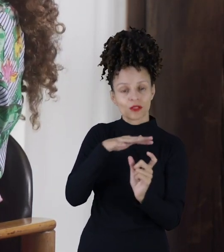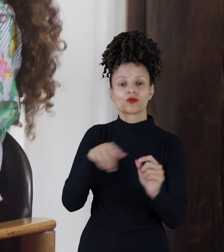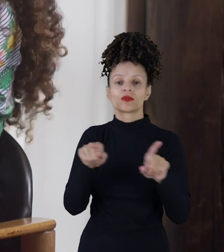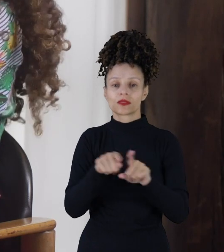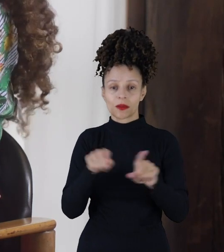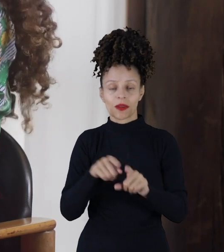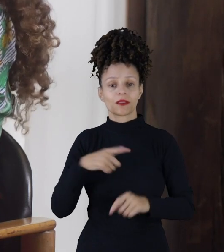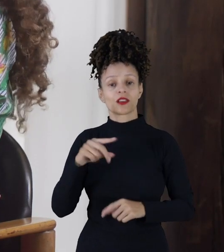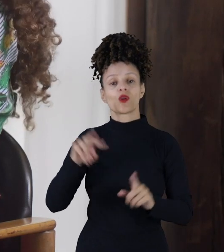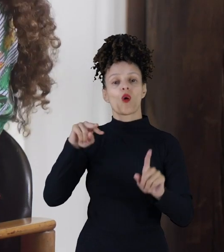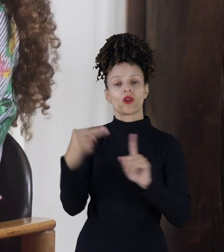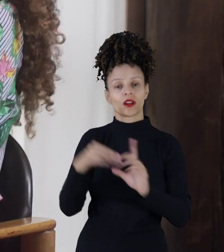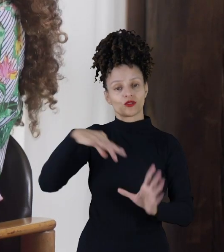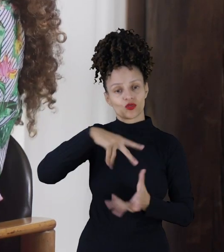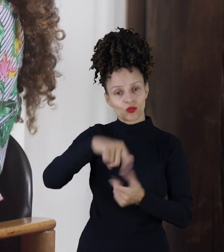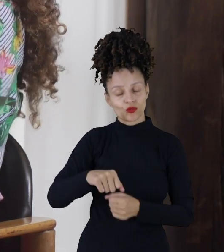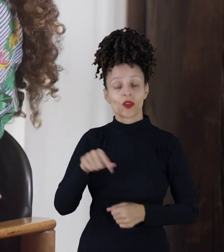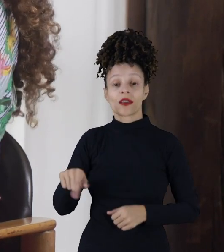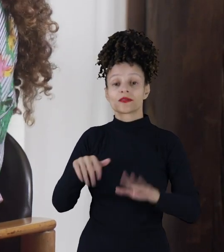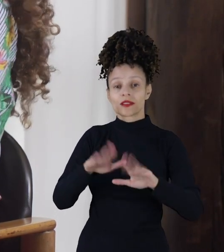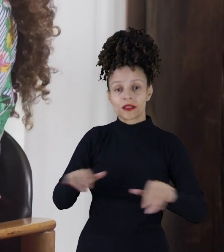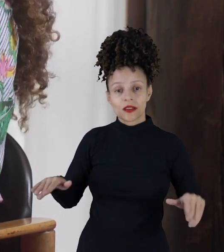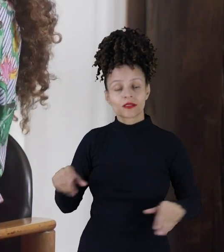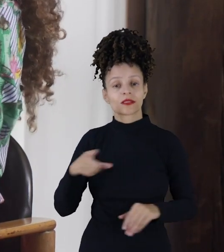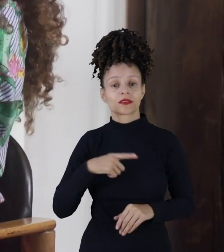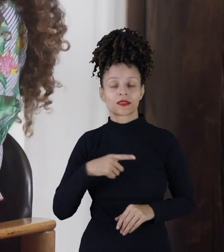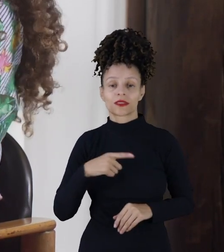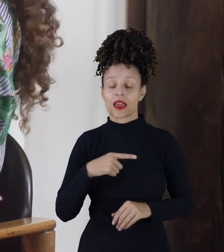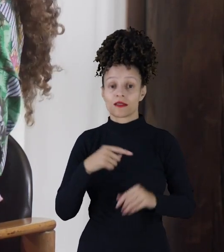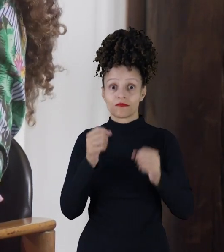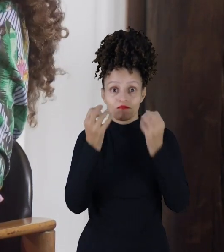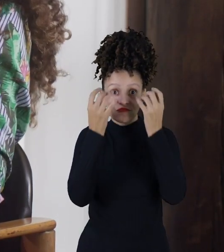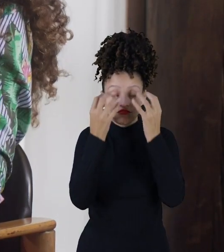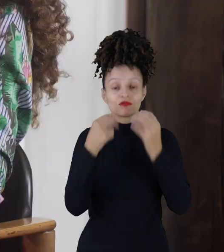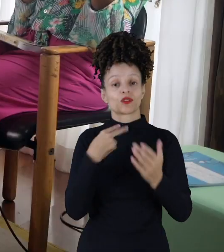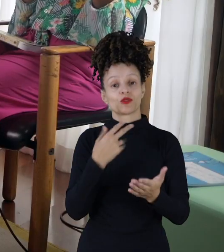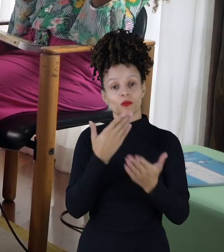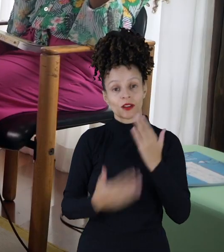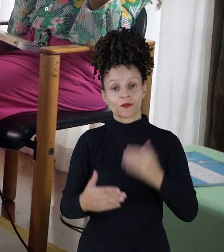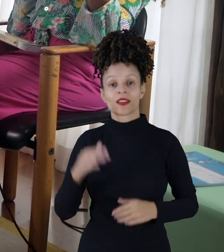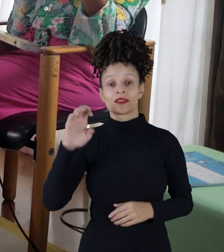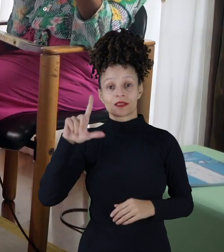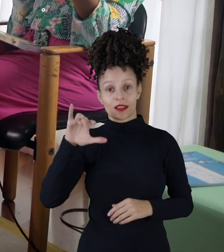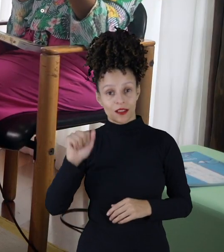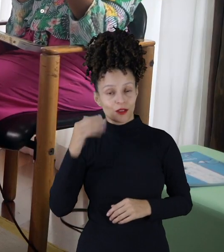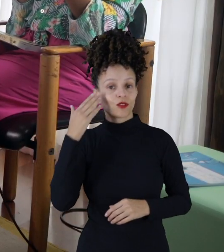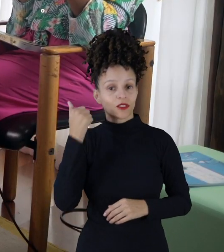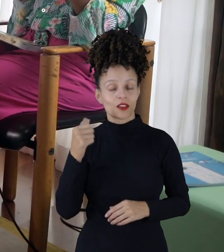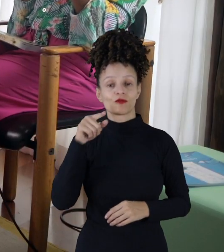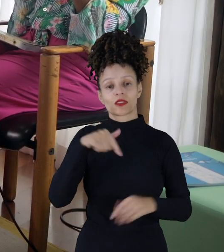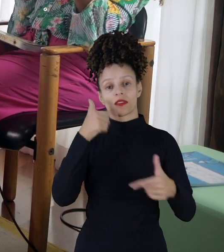mundo, e é esse olhar de mundo que as crianças estão aguçadas e que nós não podemos perder. Célia, eu sei que